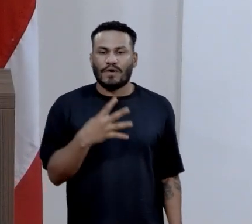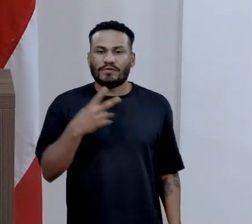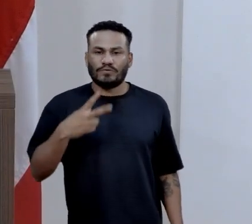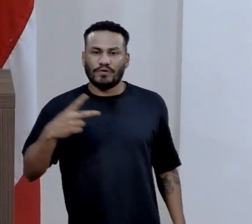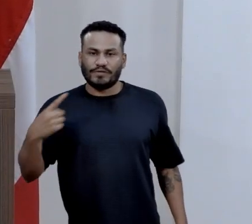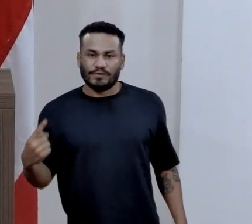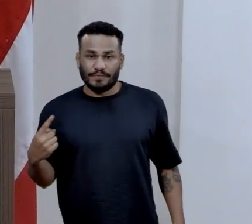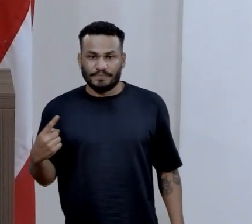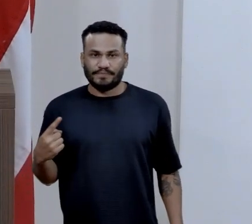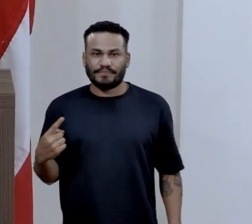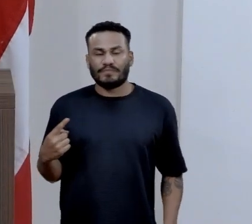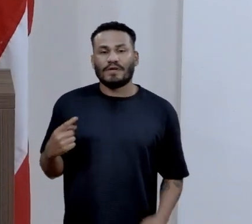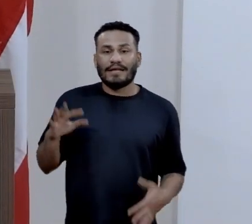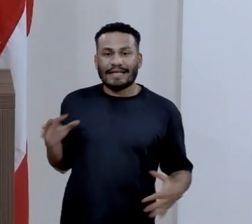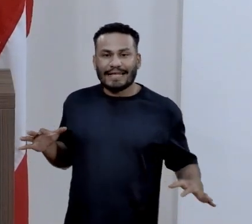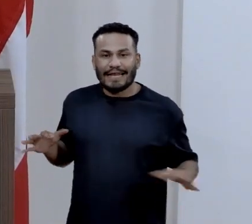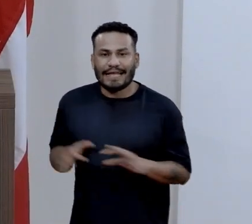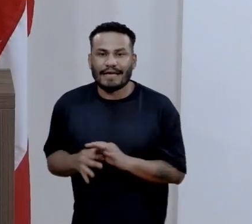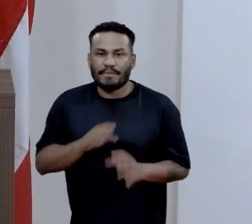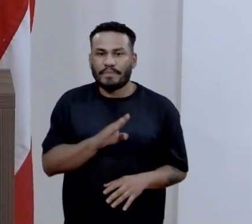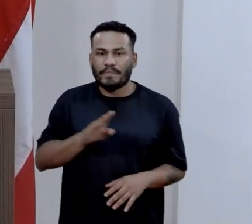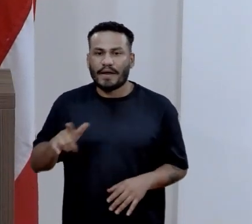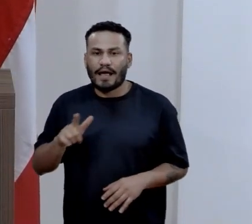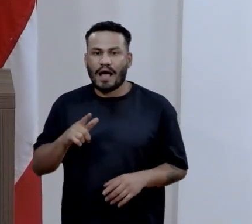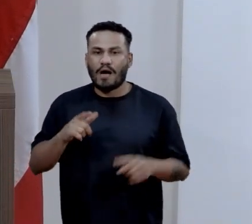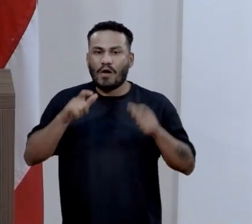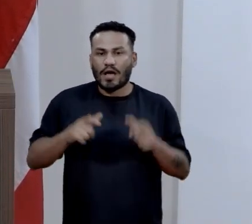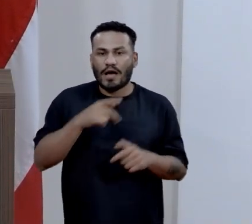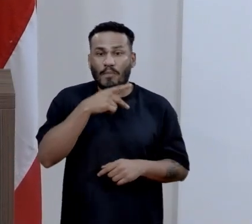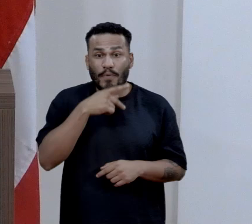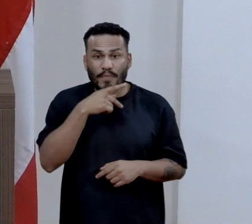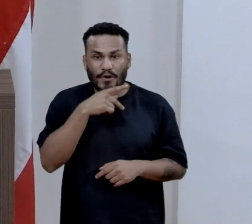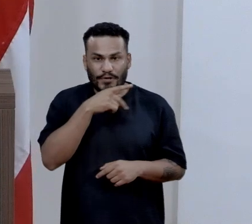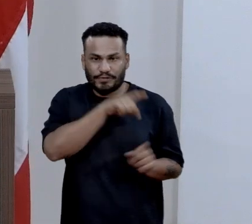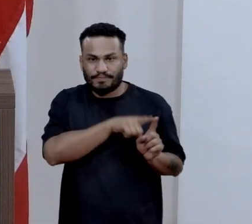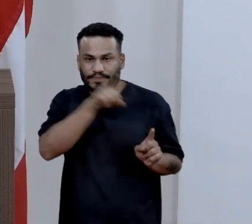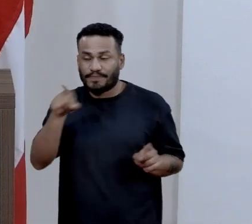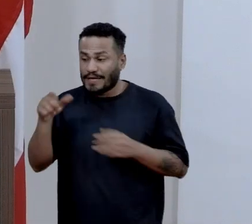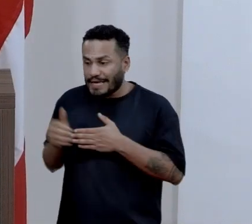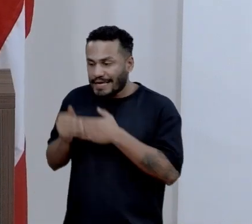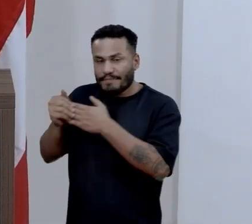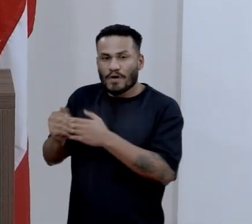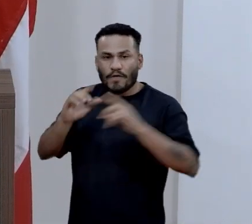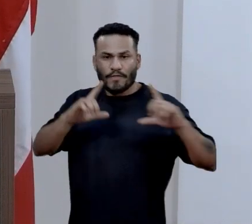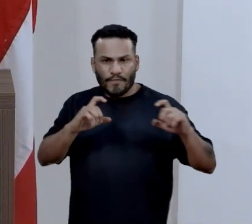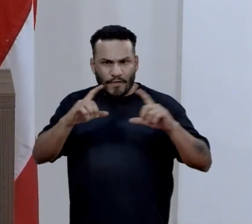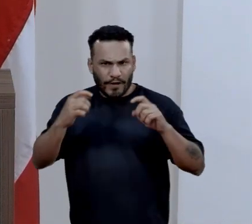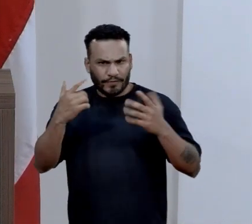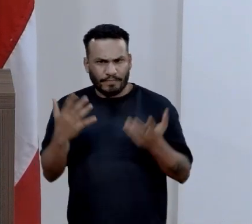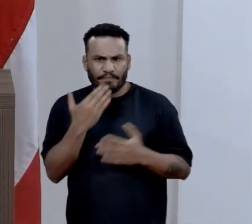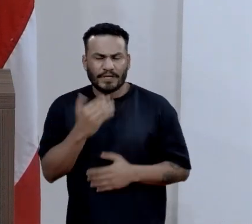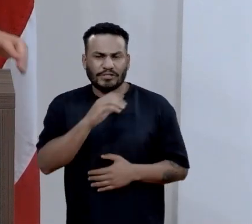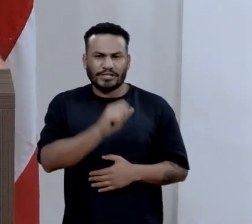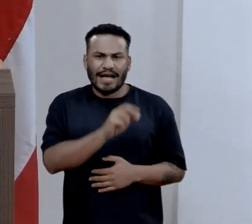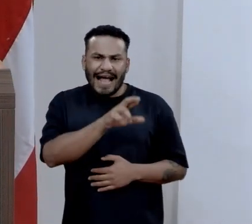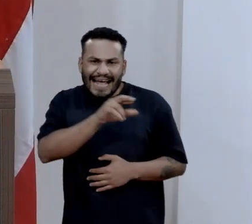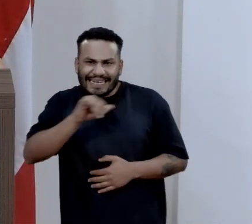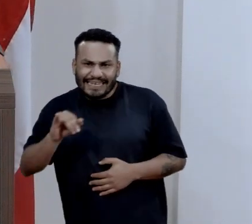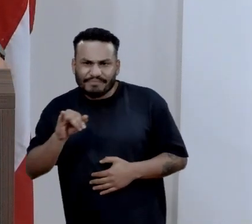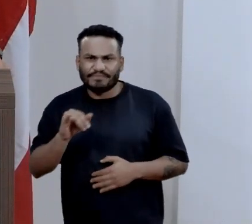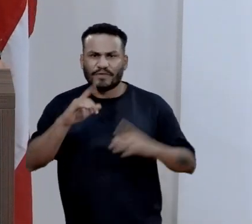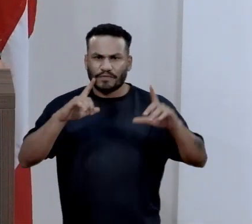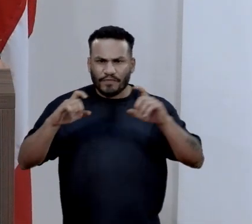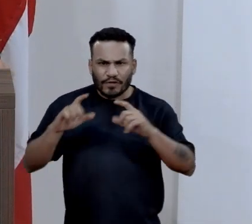421, que liga ali Blumenau a Pomerode, e ele me encaminhou fotos, quero até pedir para o Ari, se tiver